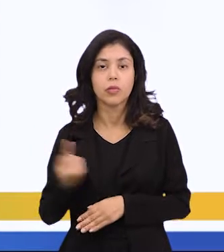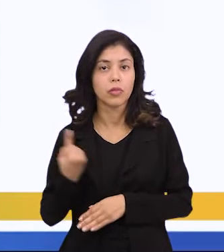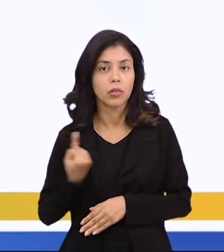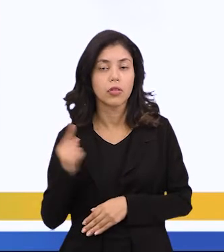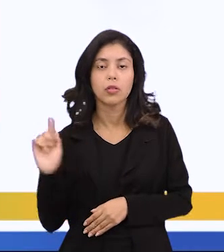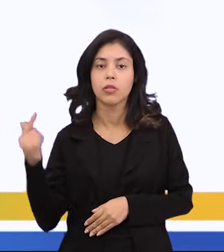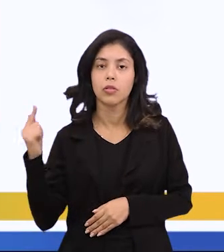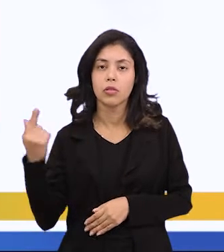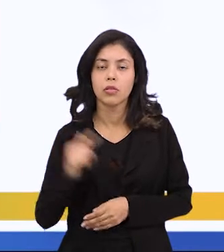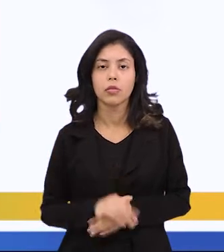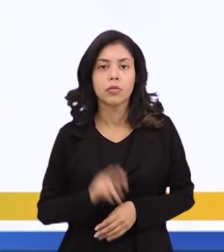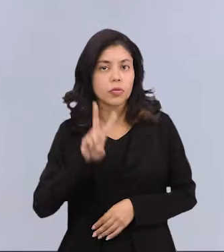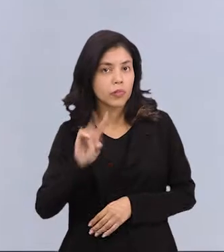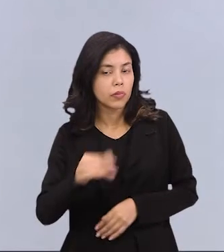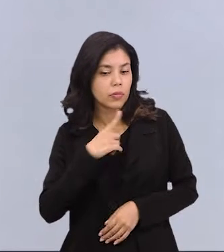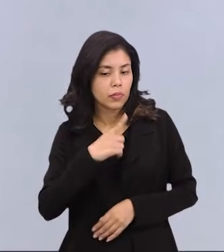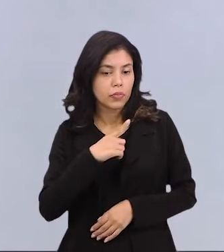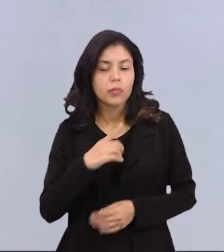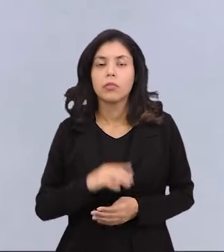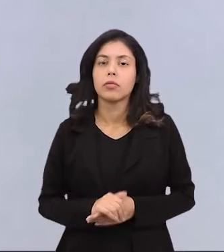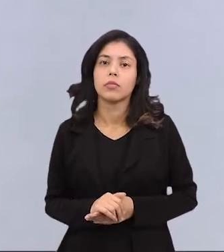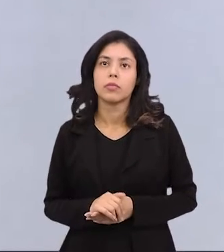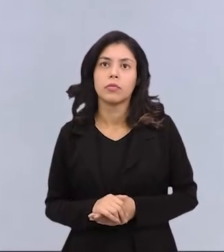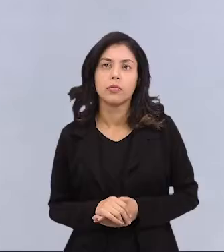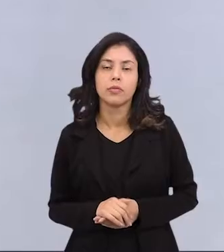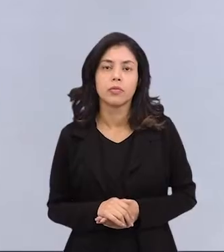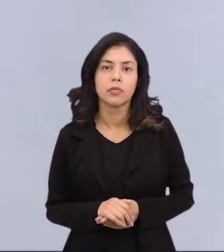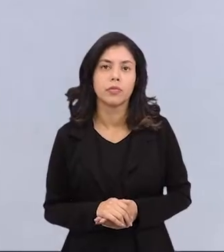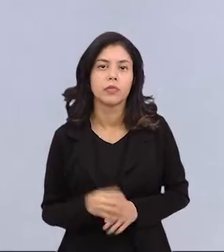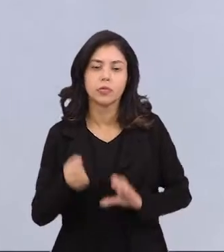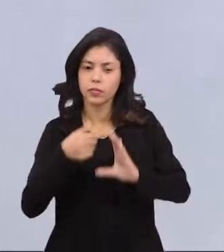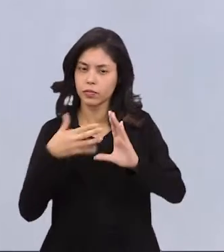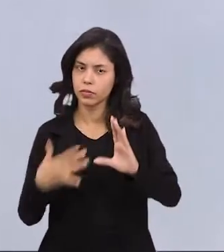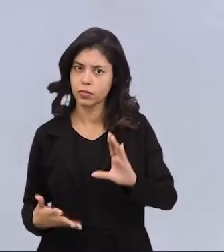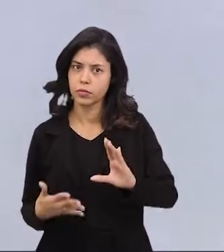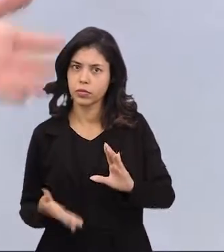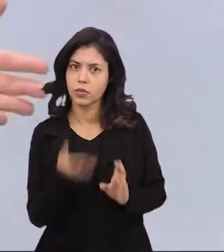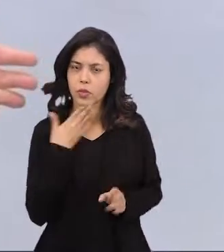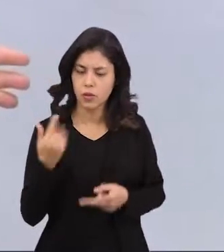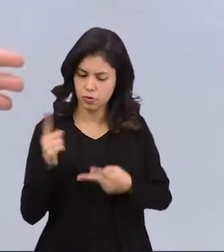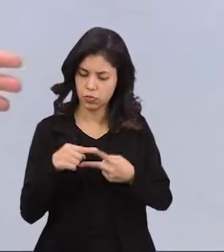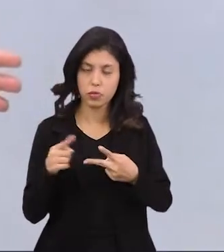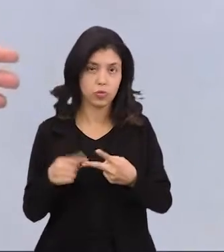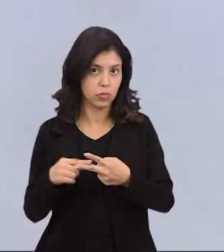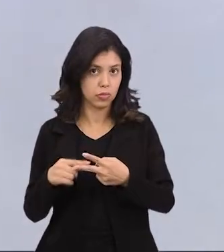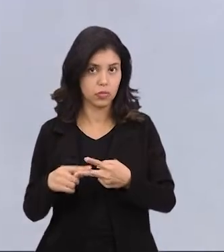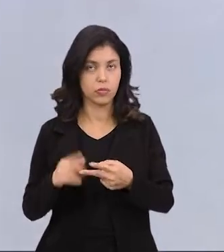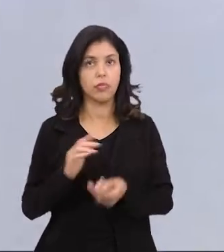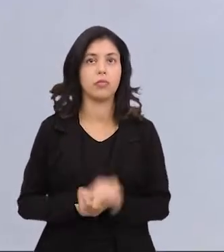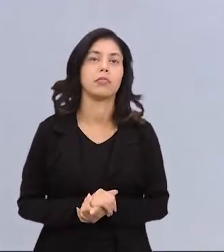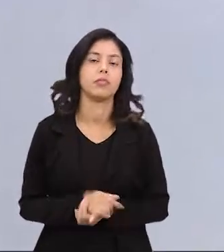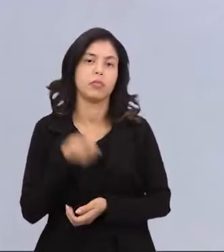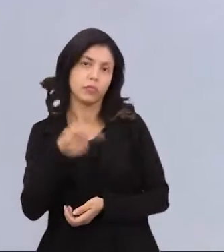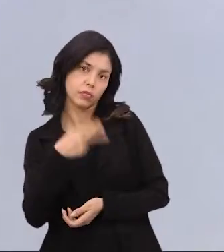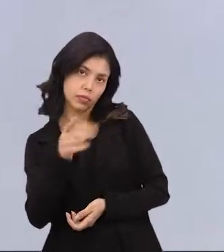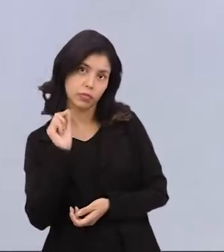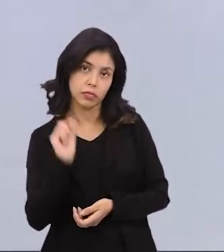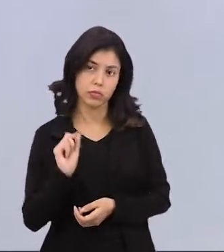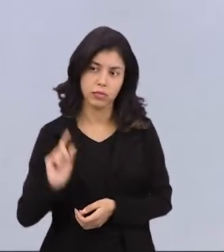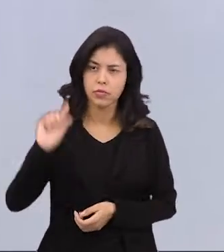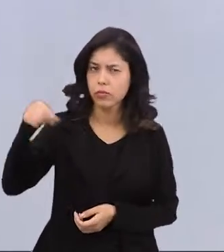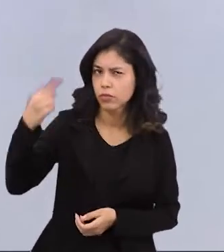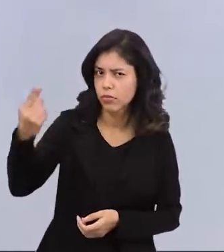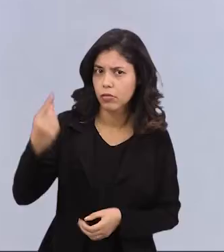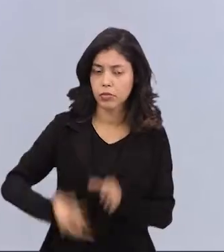isolamento geográfico vai causar uma especiação para os dois lados. Digamos que lá naquele